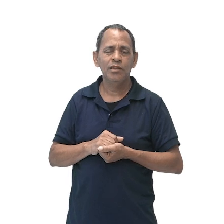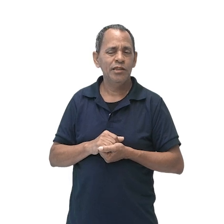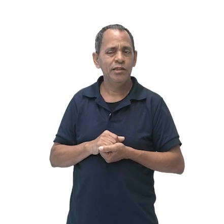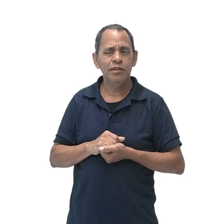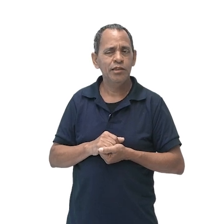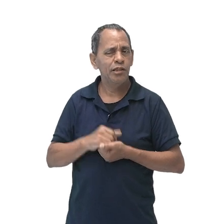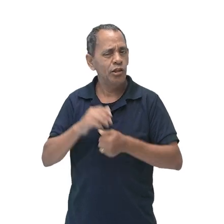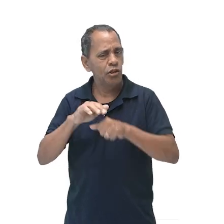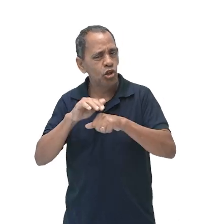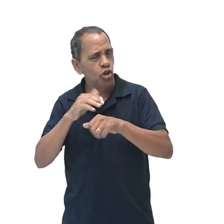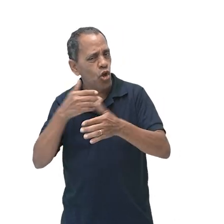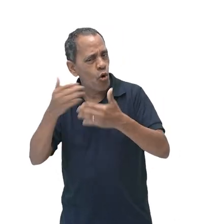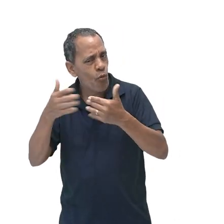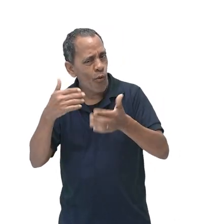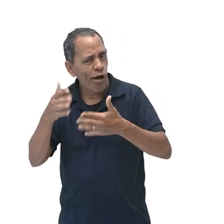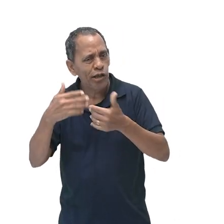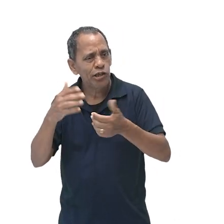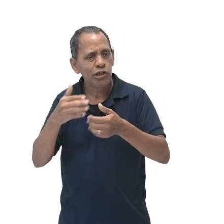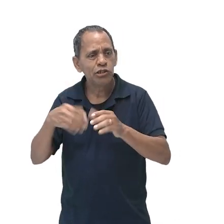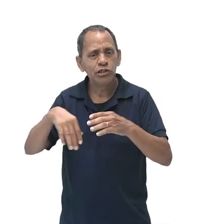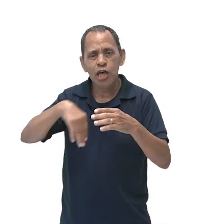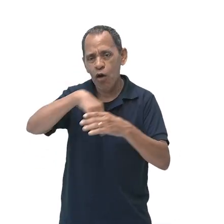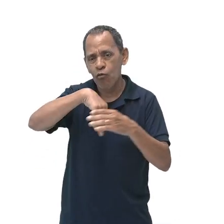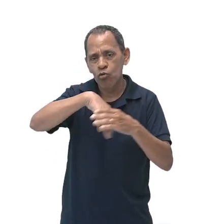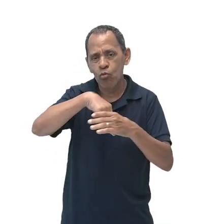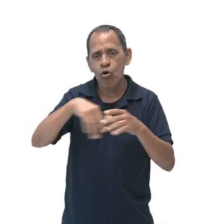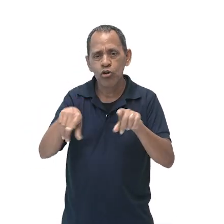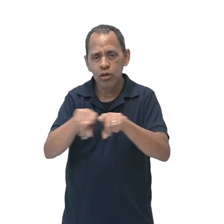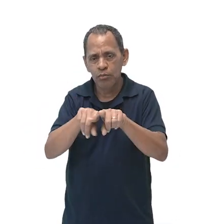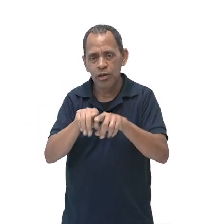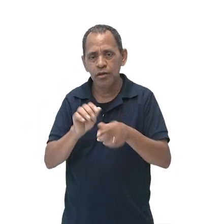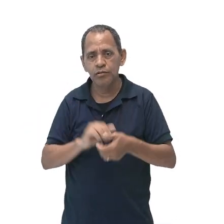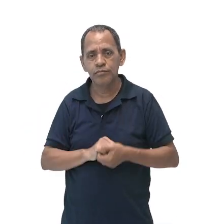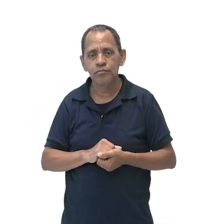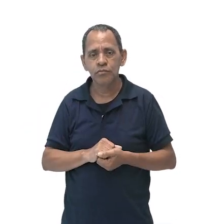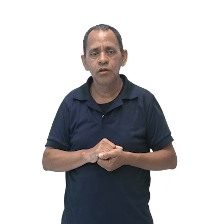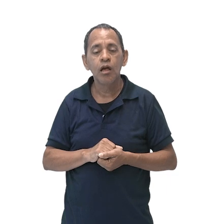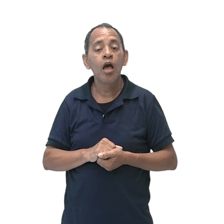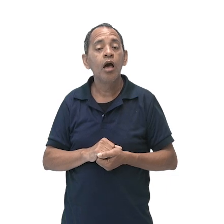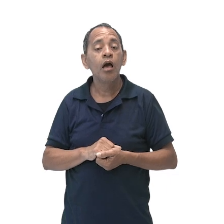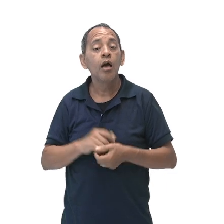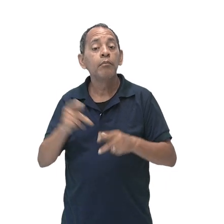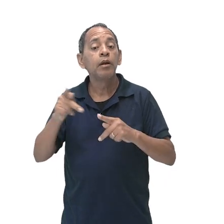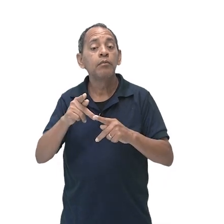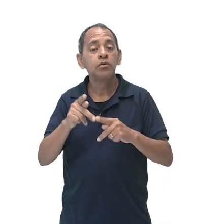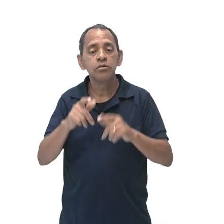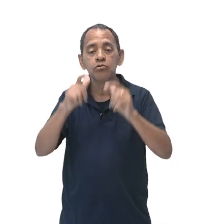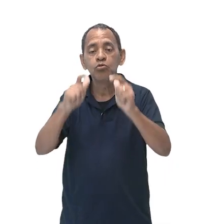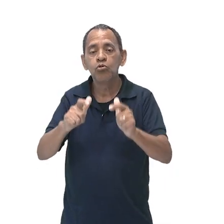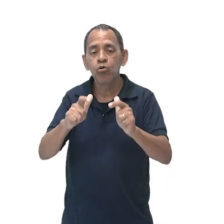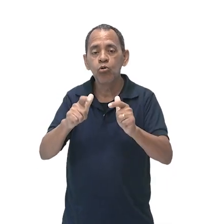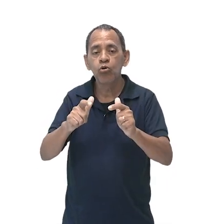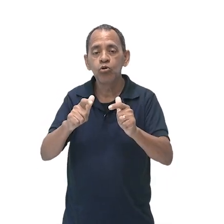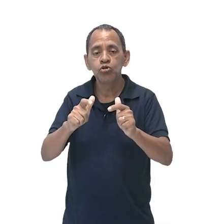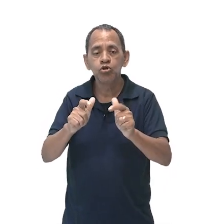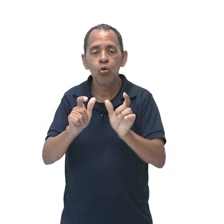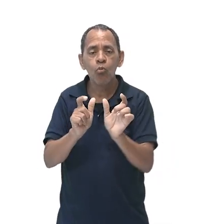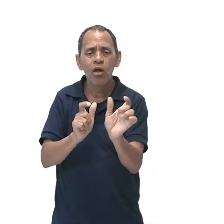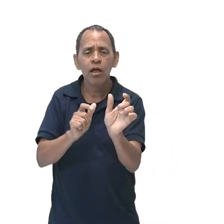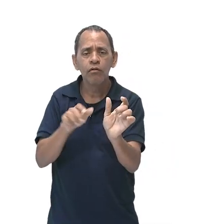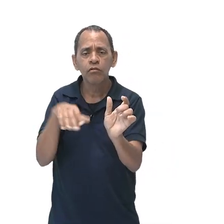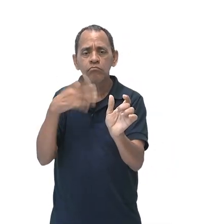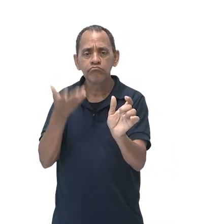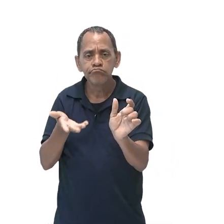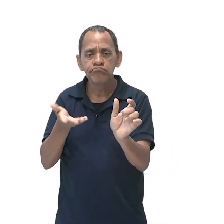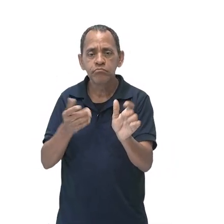futebol. Pessoal, onde está a preposição neste enunciado? Qual palavra exerce a função de preposição?